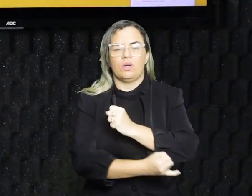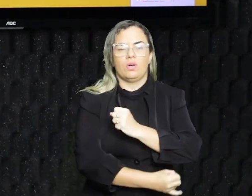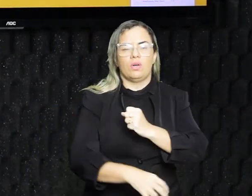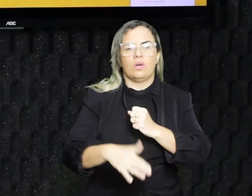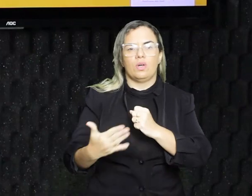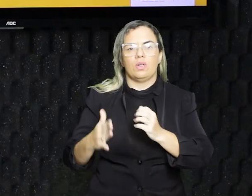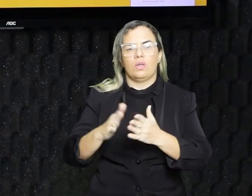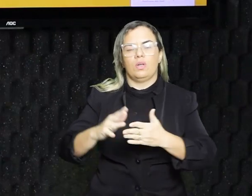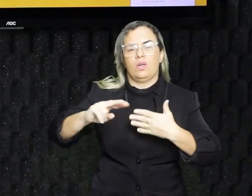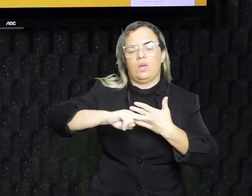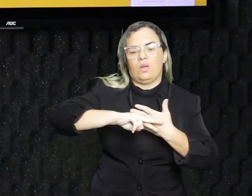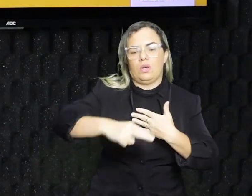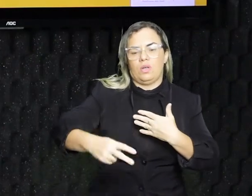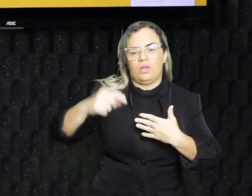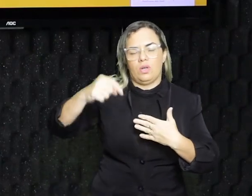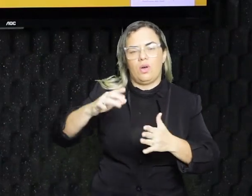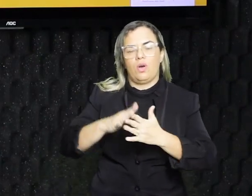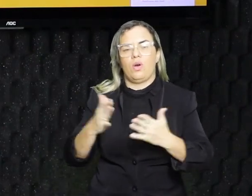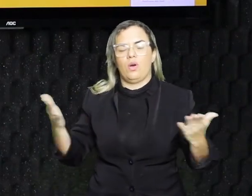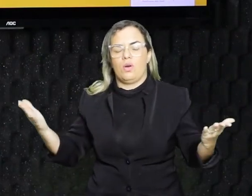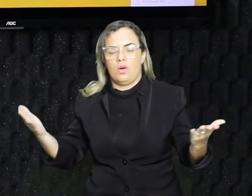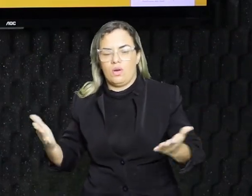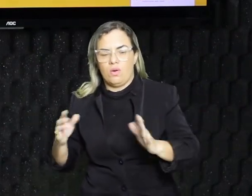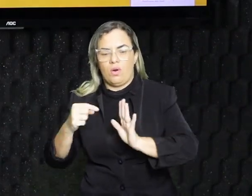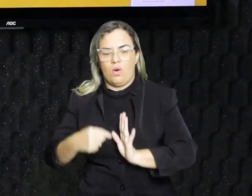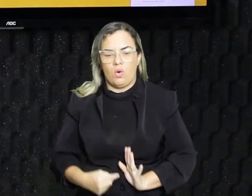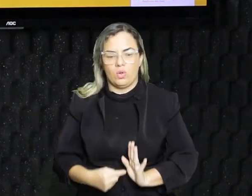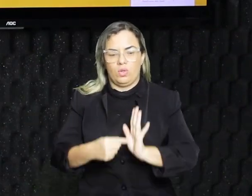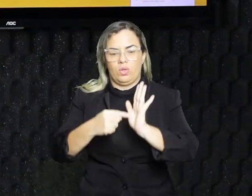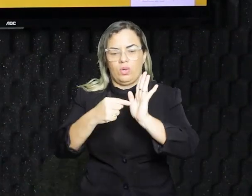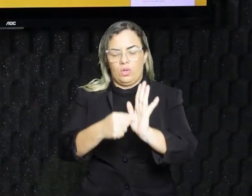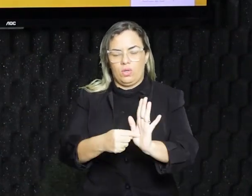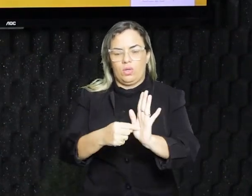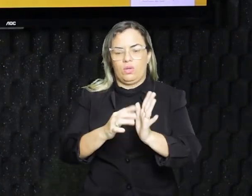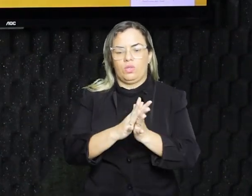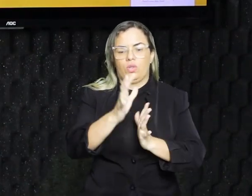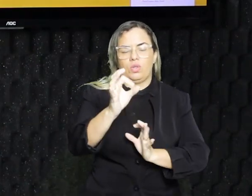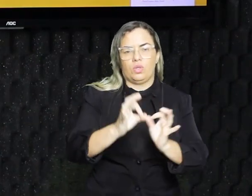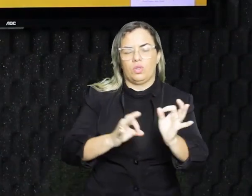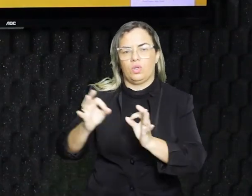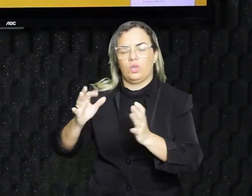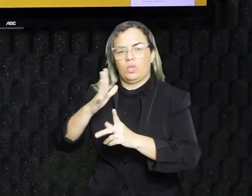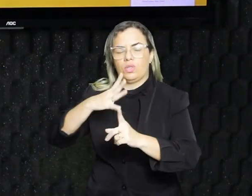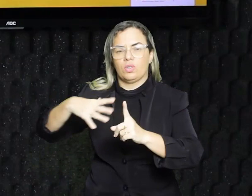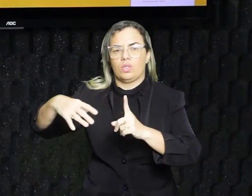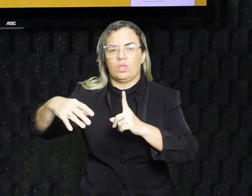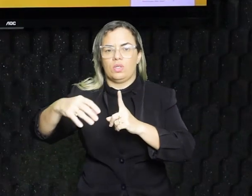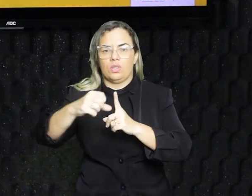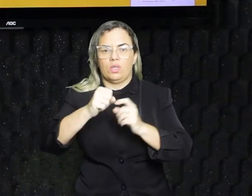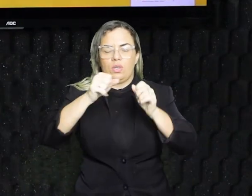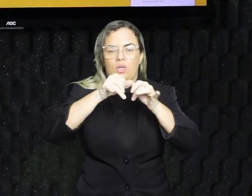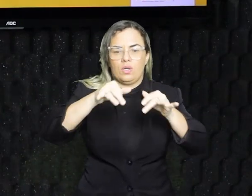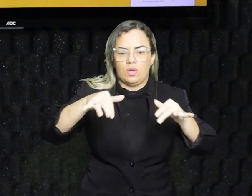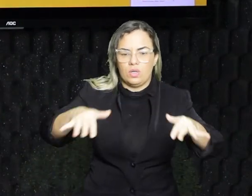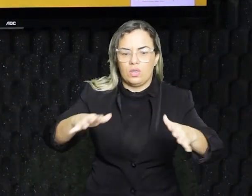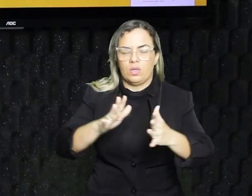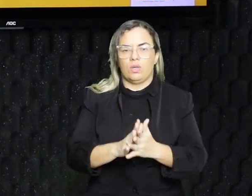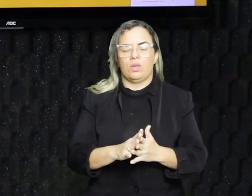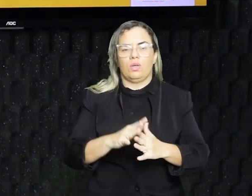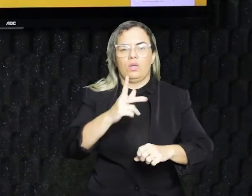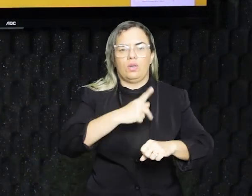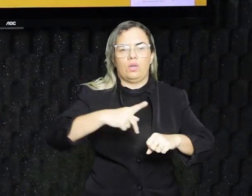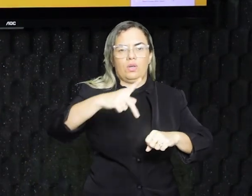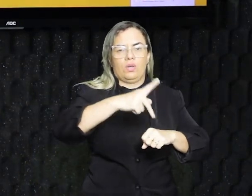por consequência, atualmente apresentam um melhor grau de organização socioespacial dos países desenvolvidos.